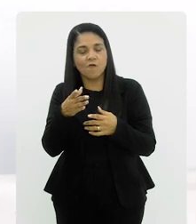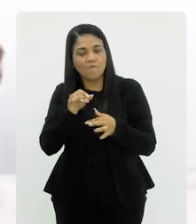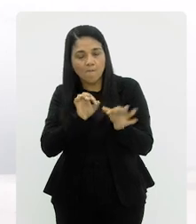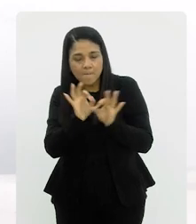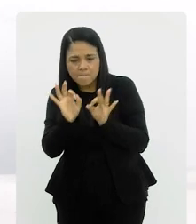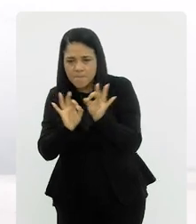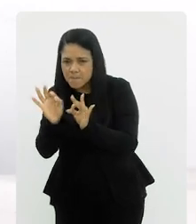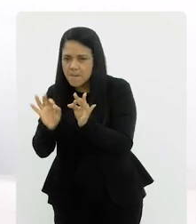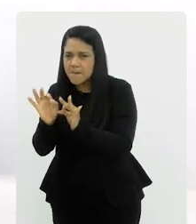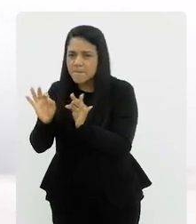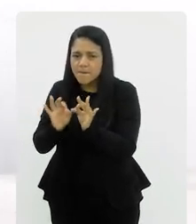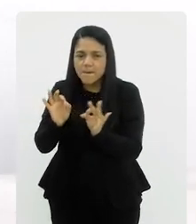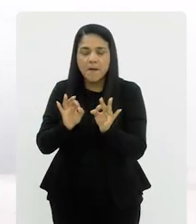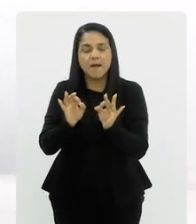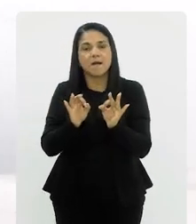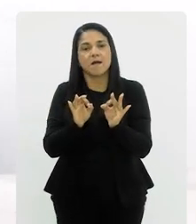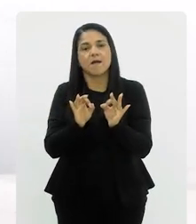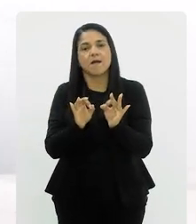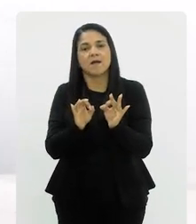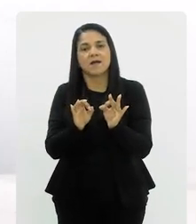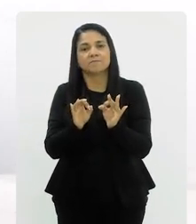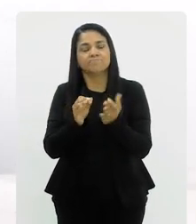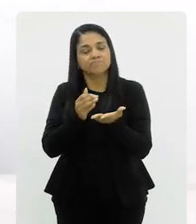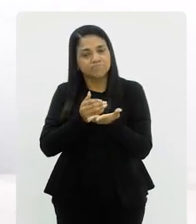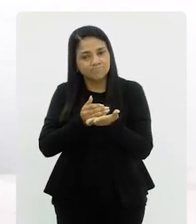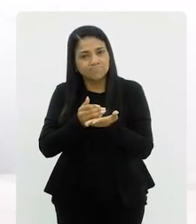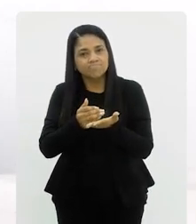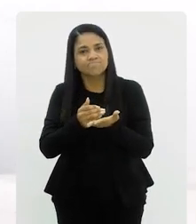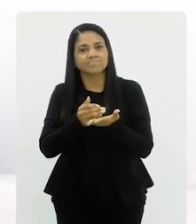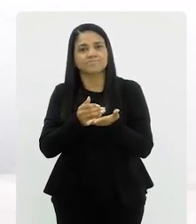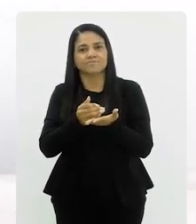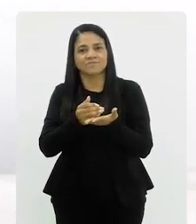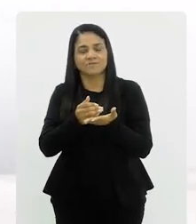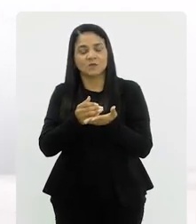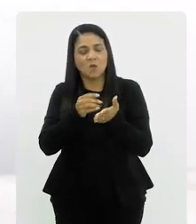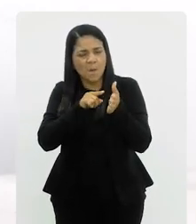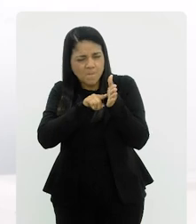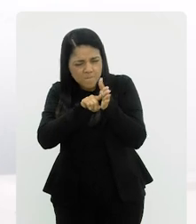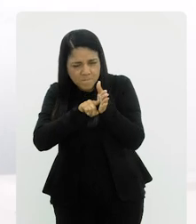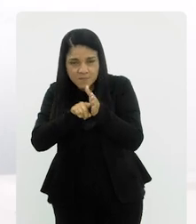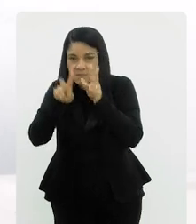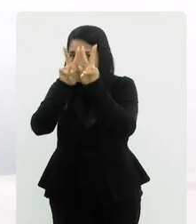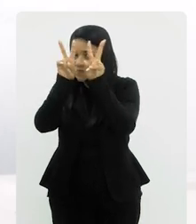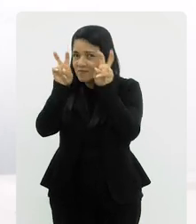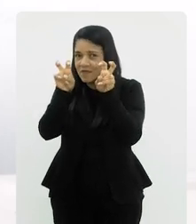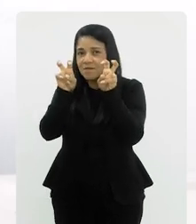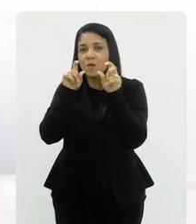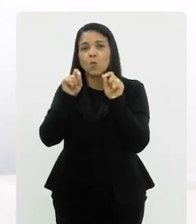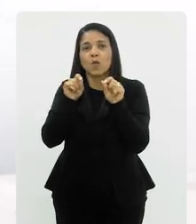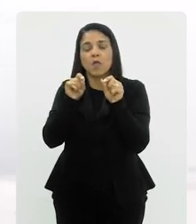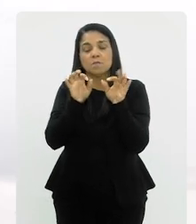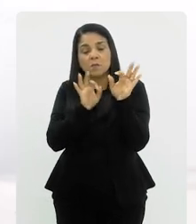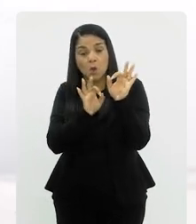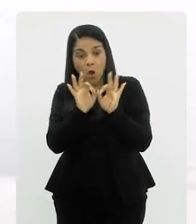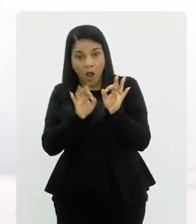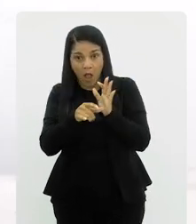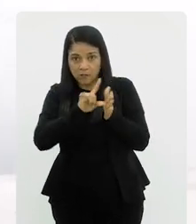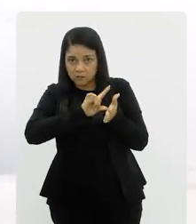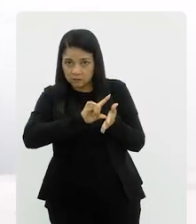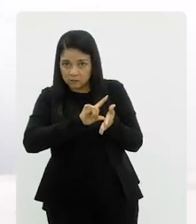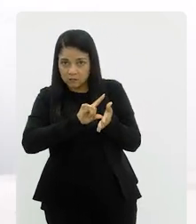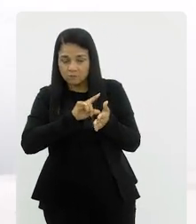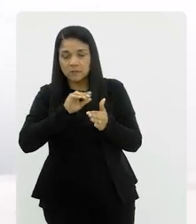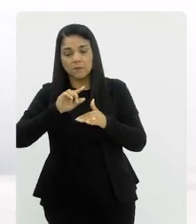o quebra-cabeça da montagem que a gente teve inicialmente. Mas o meu primeiro passo, quando eu pesquiso um tema que eu quero abordar, eu faço a